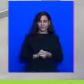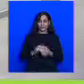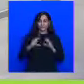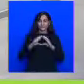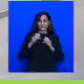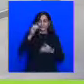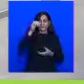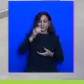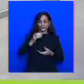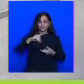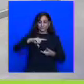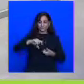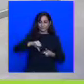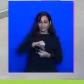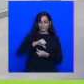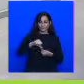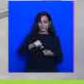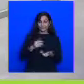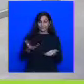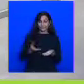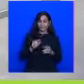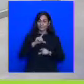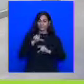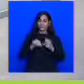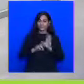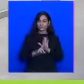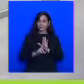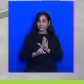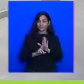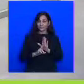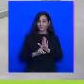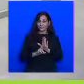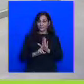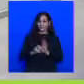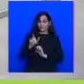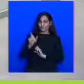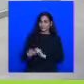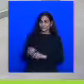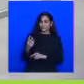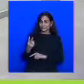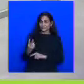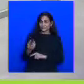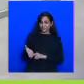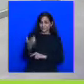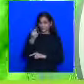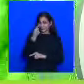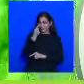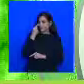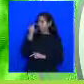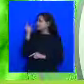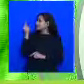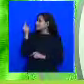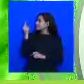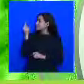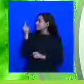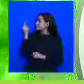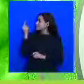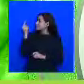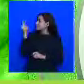Bola no suporte, o globo sendo identificado. Agora sortearemos o número correspondente à coluna número 2. Bola